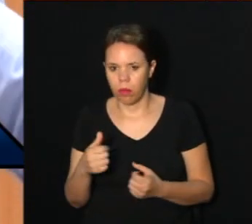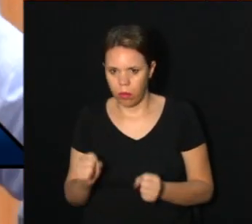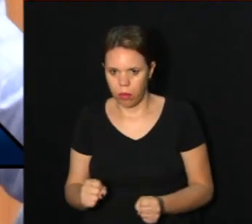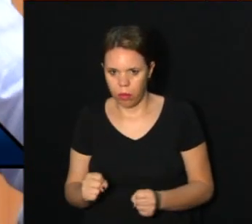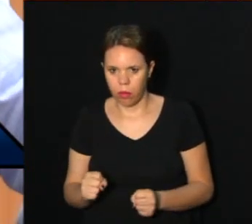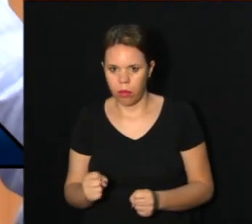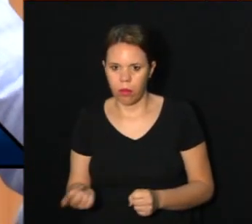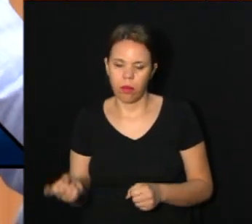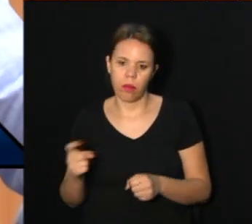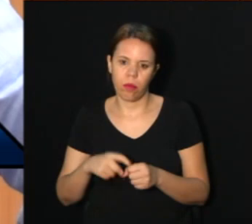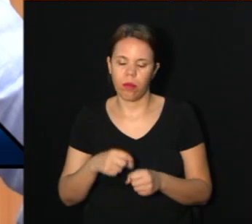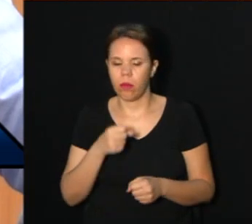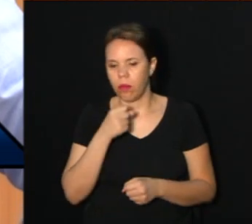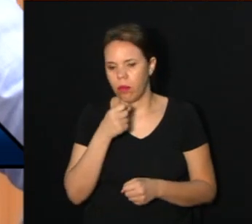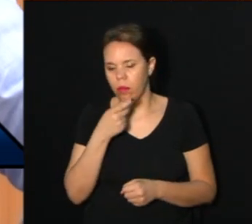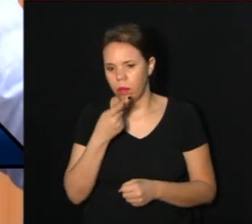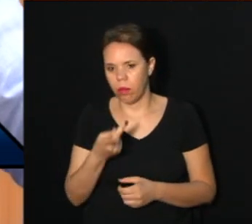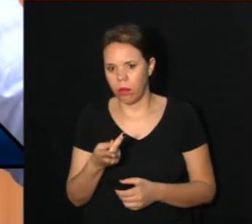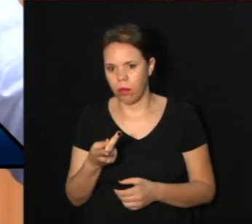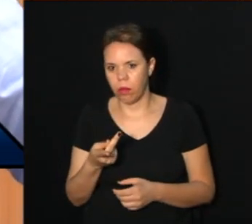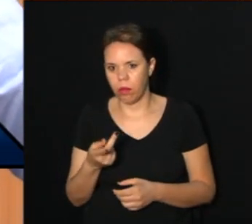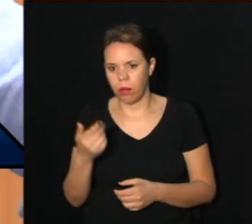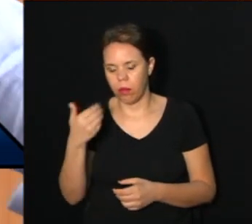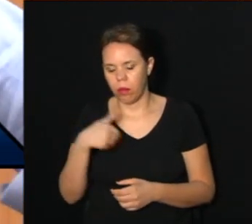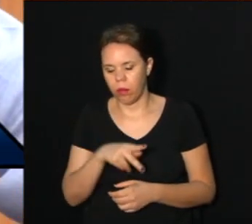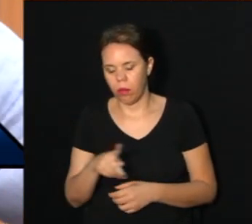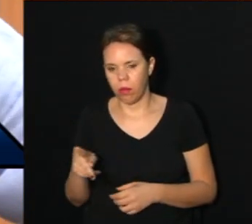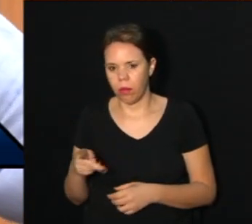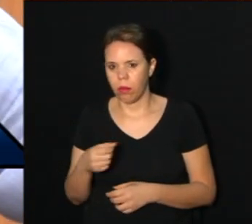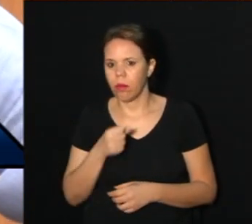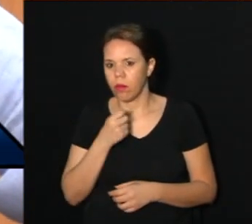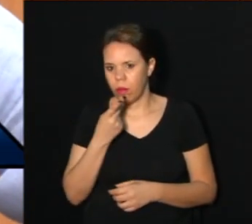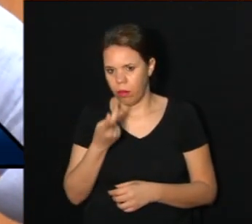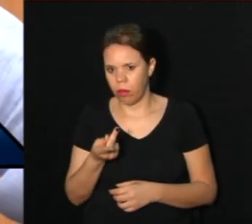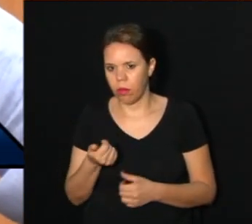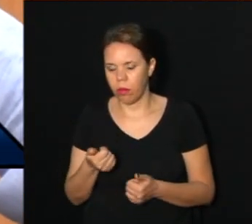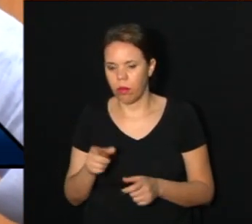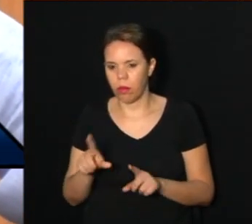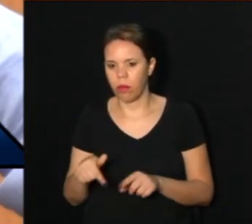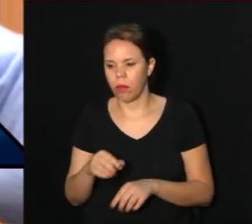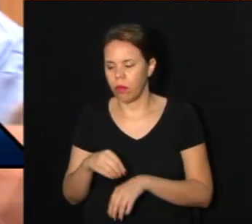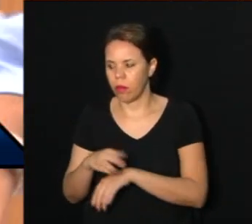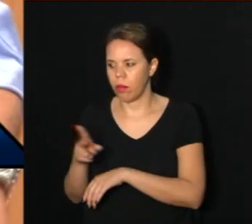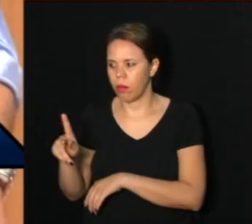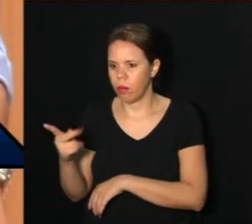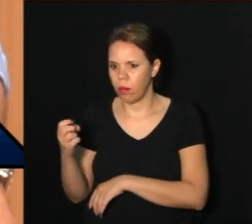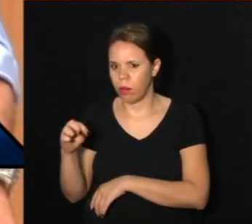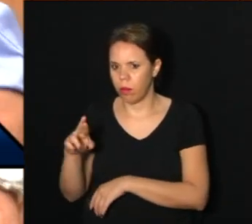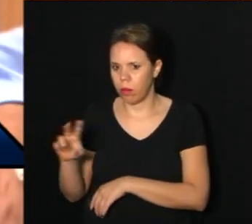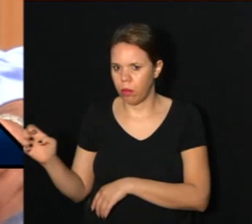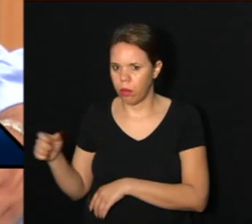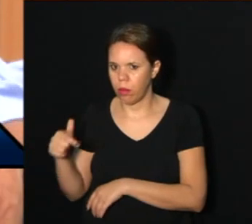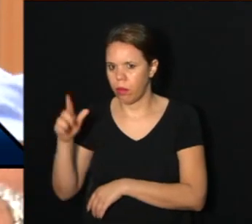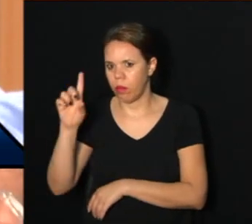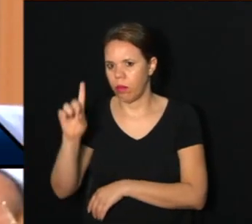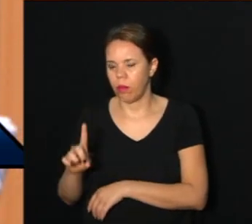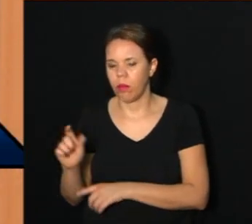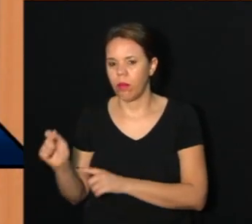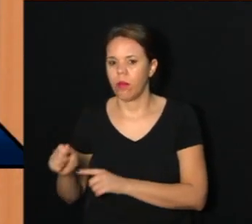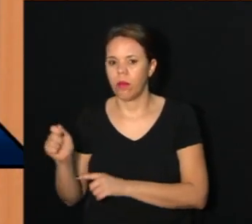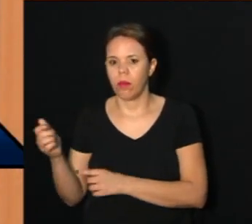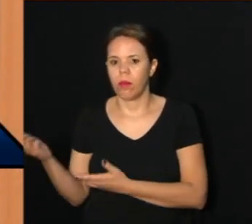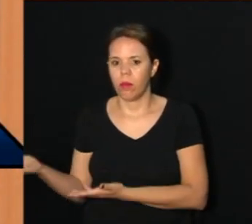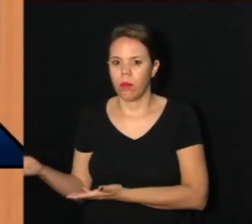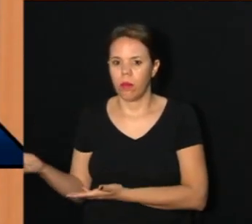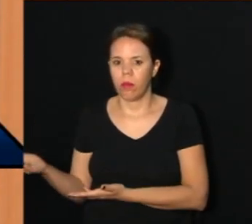pode voltar o microfone aqui da parte, evidentemente que esse presidente concederá a palavra. Eu passo, então, ao Henrique Subi, que é diretor da Associação